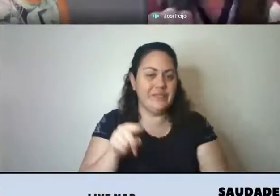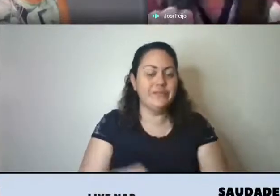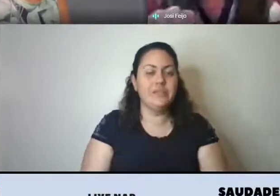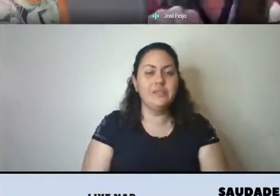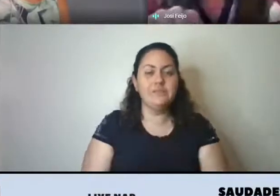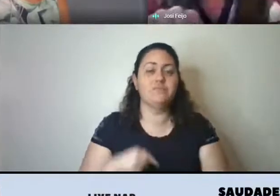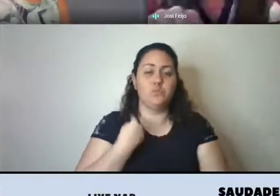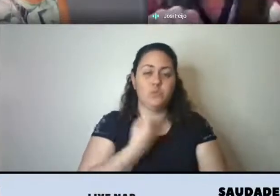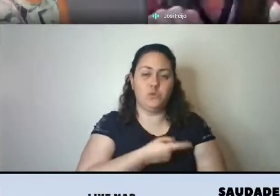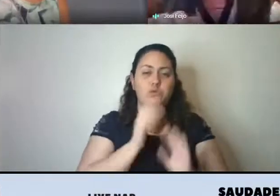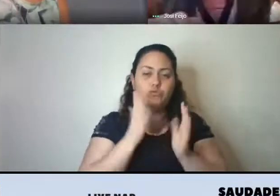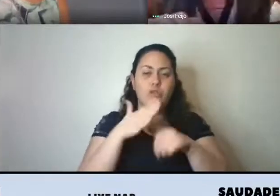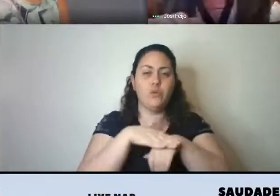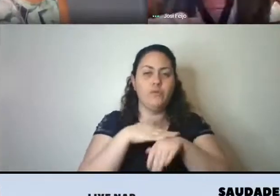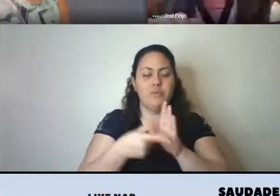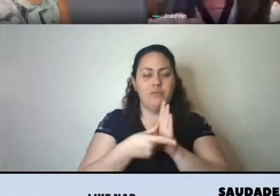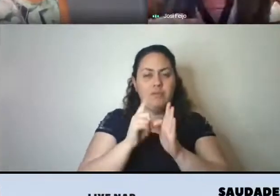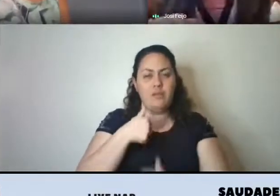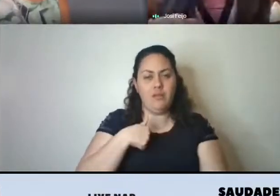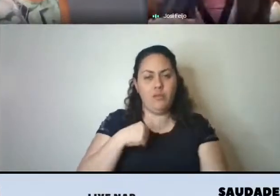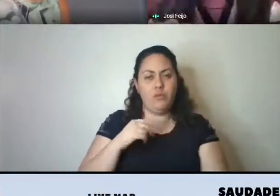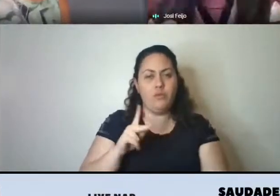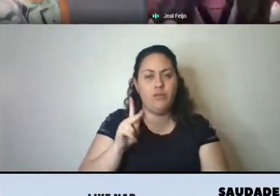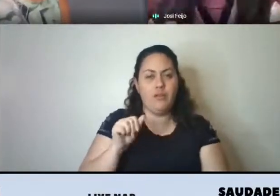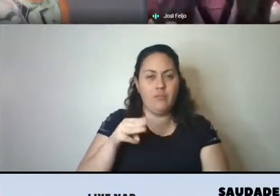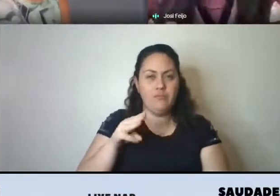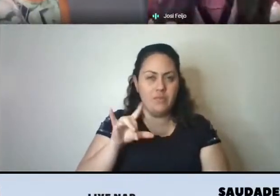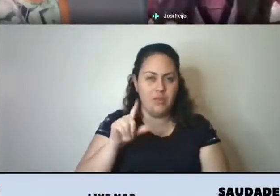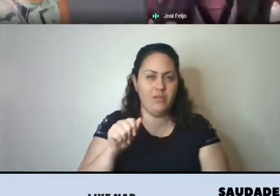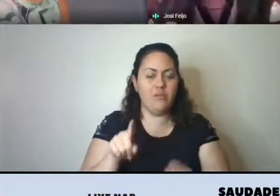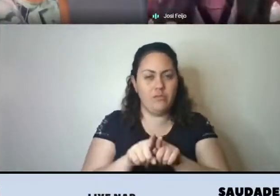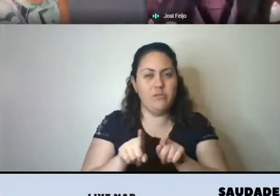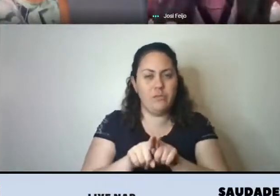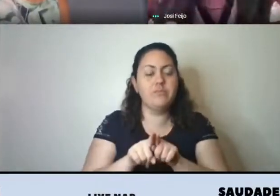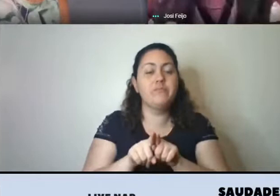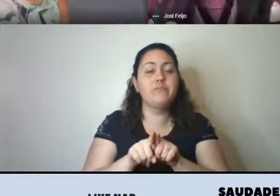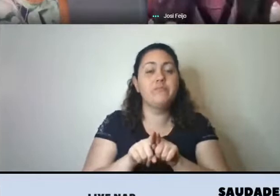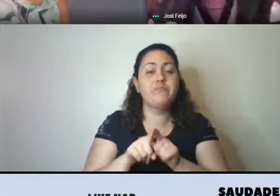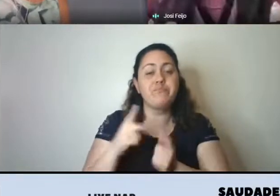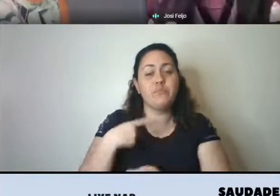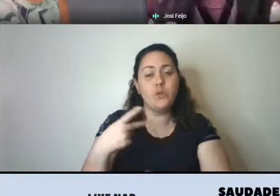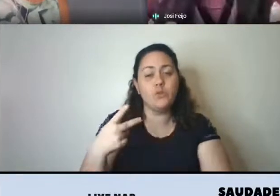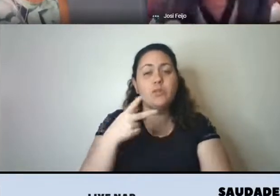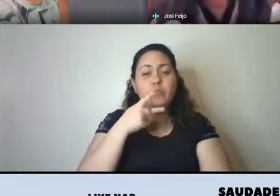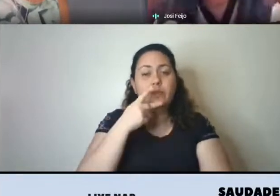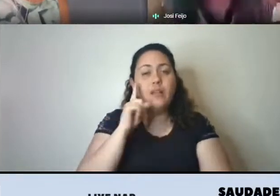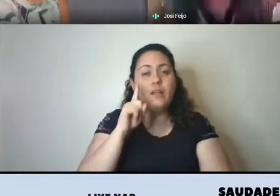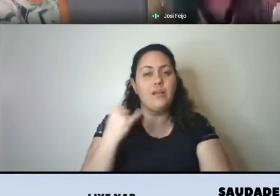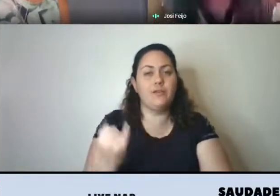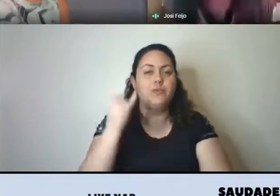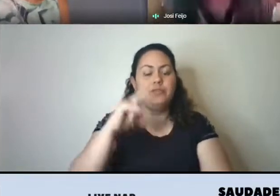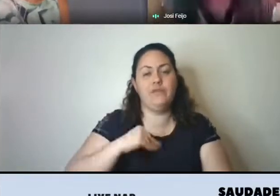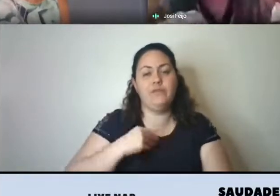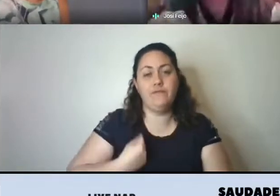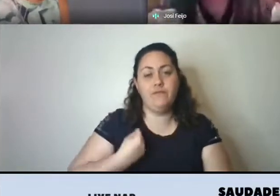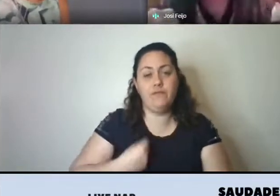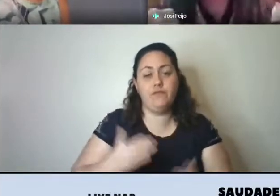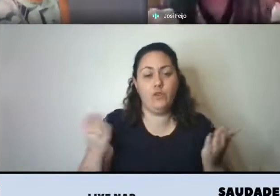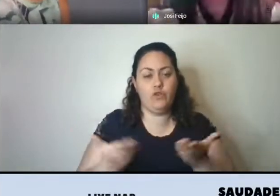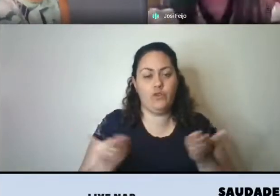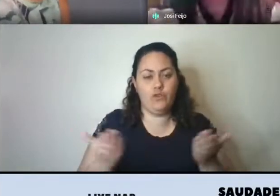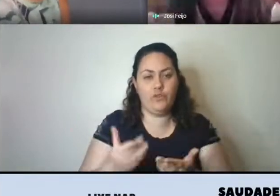havia conversado, eu e a Camila, né, que a importância de estar no presente, a importância